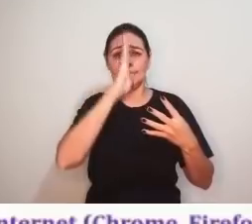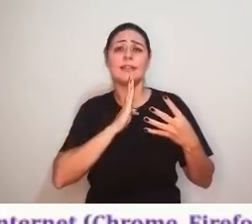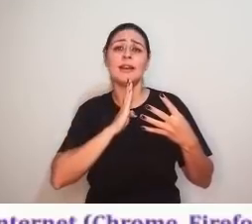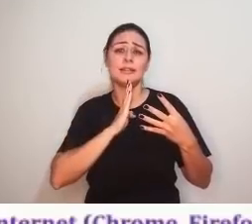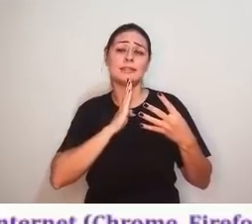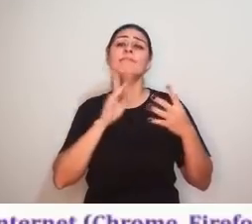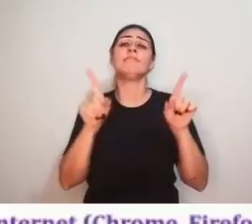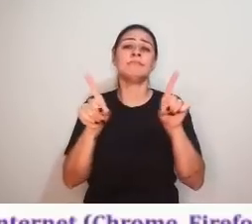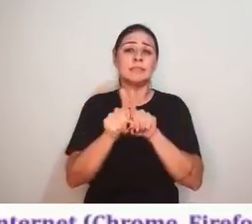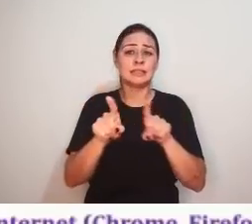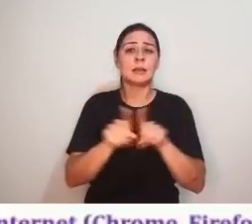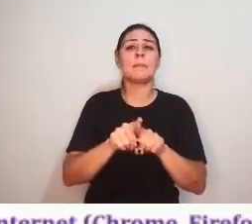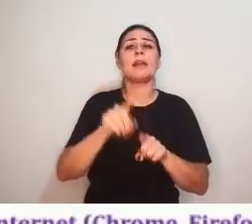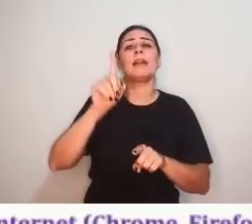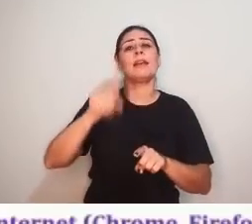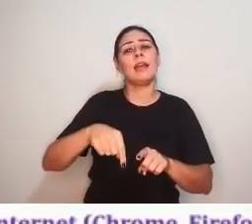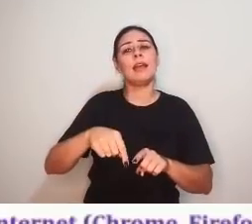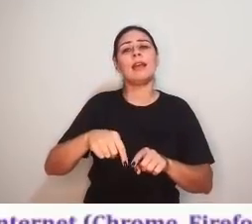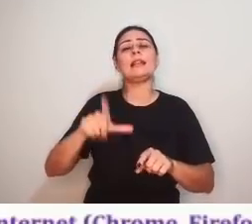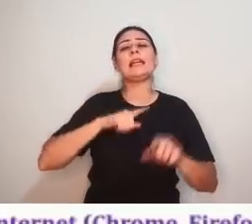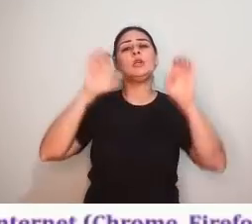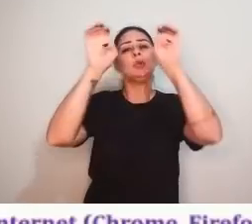gratuita, que tem uma